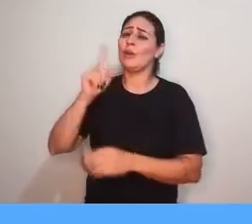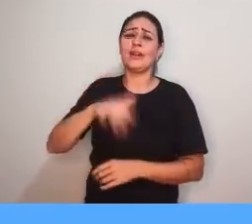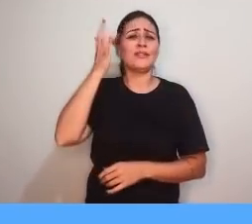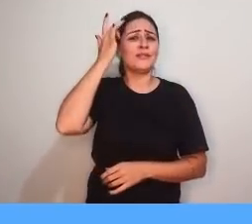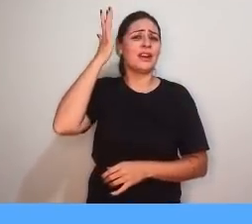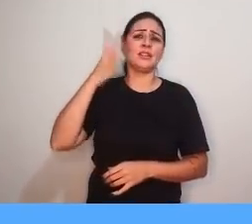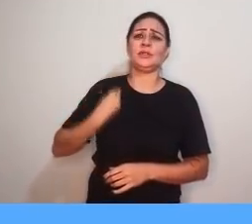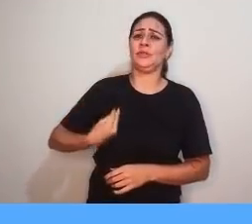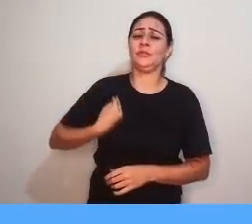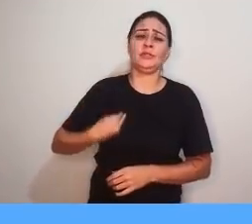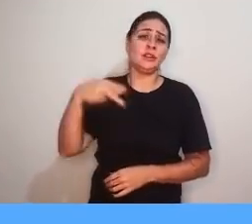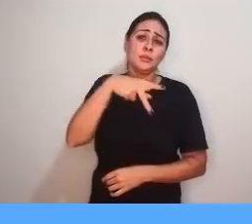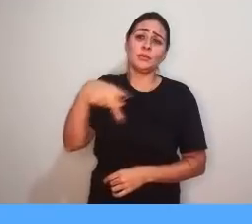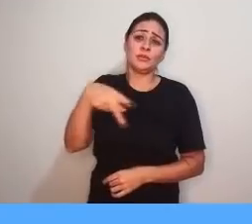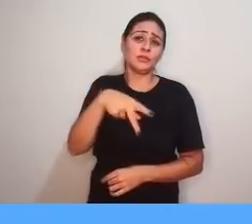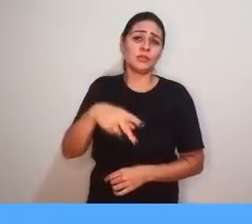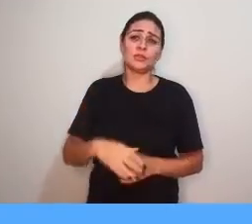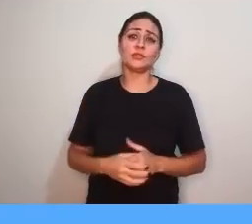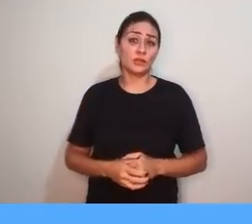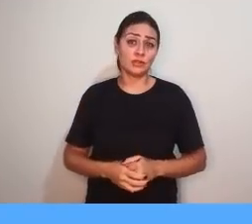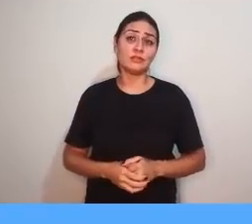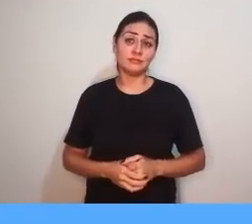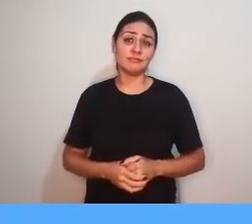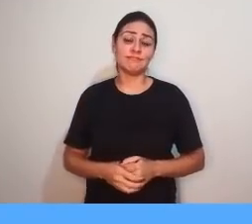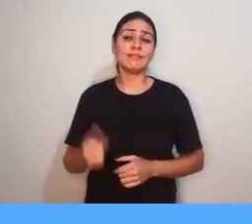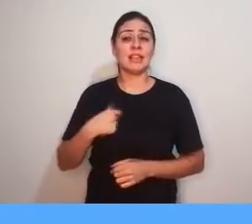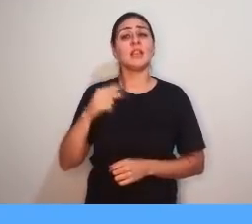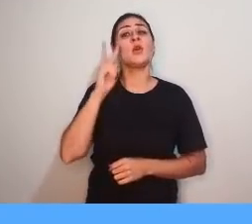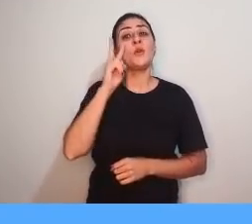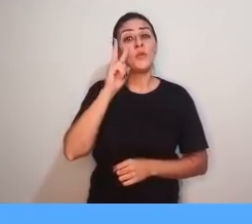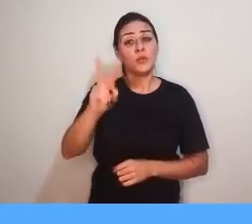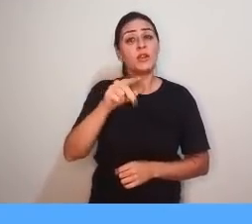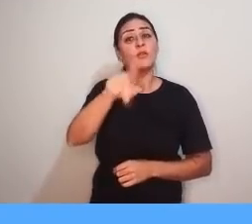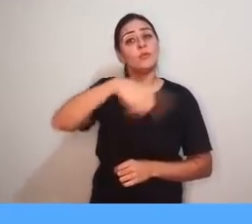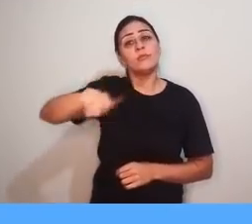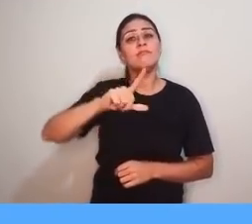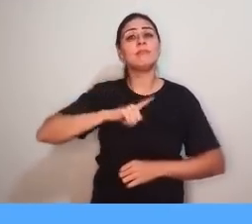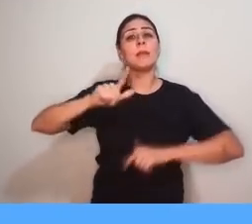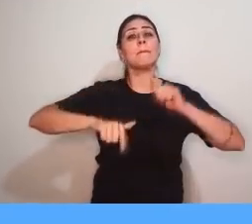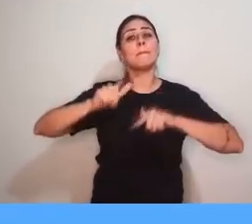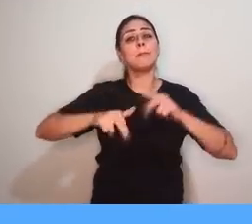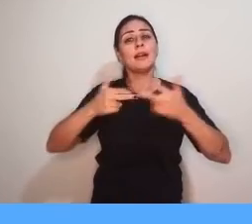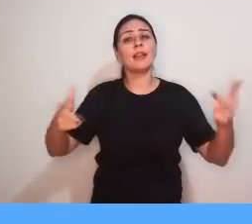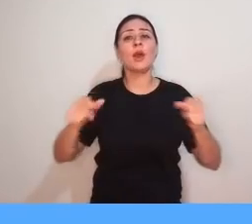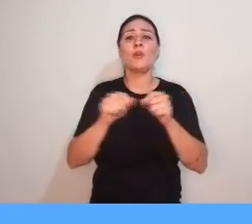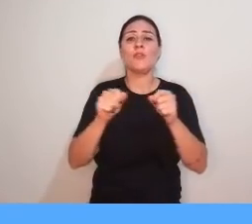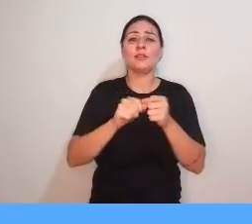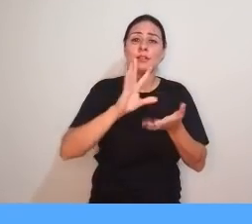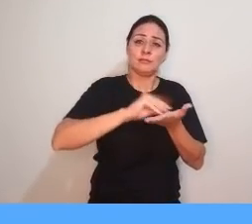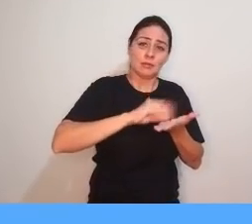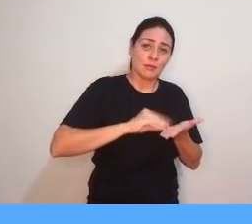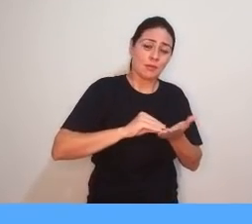que vocês têm uma quantidade bastante bem definida de materiais para fazer os registros. Vocês têm os formulários